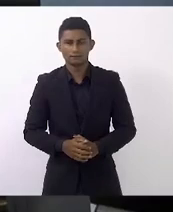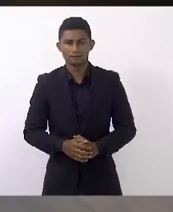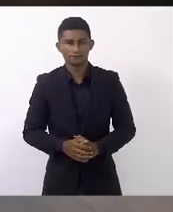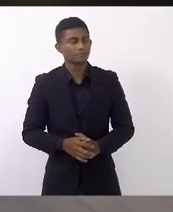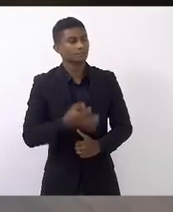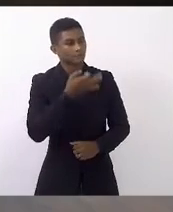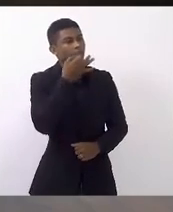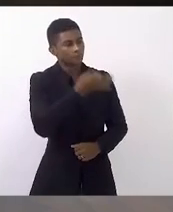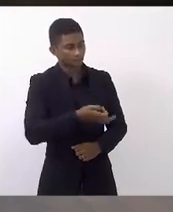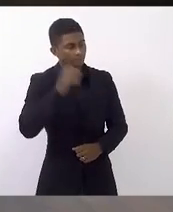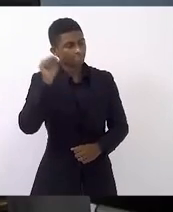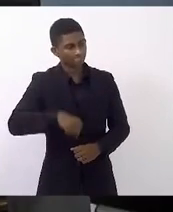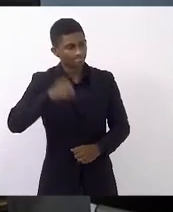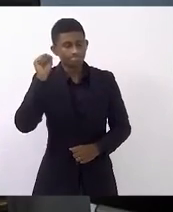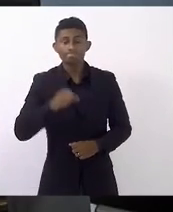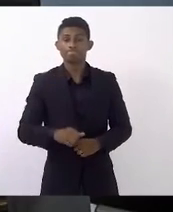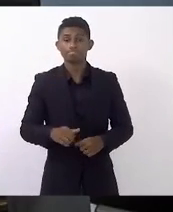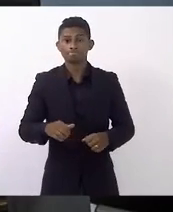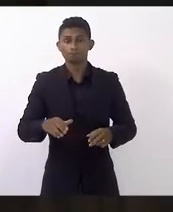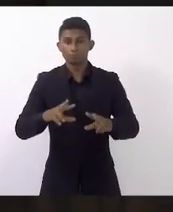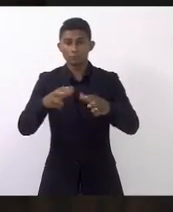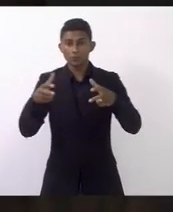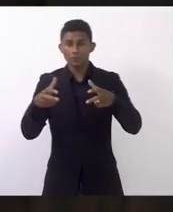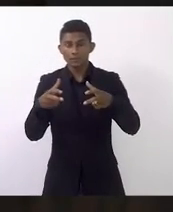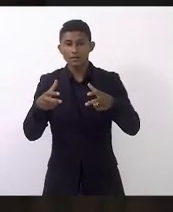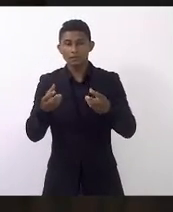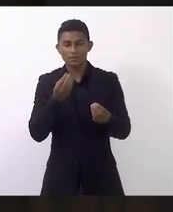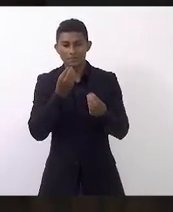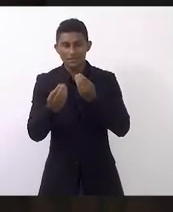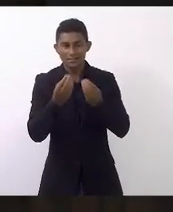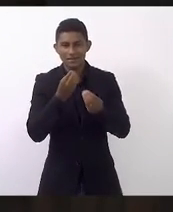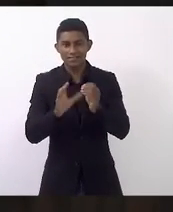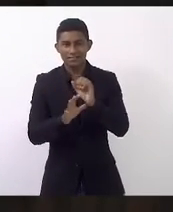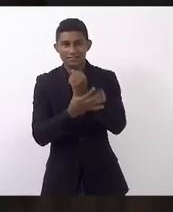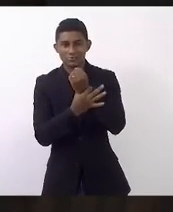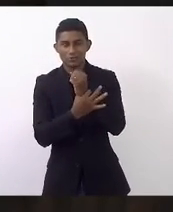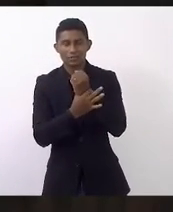Parecer favorável. Pela Comissão de Segurança Alimentar, deputada Lucinha.